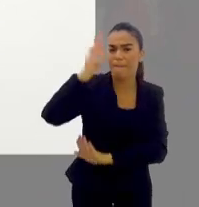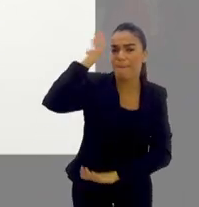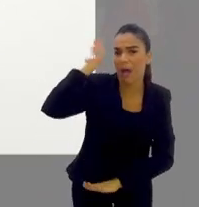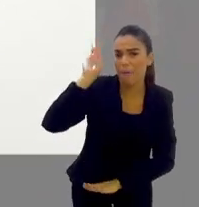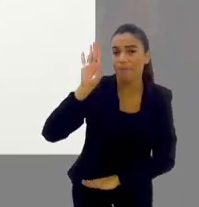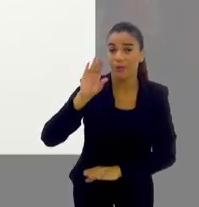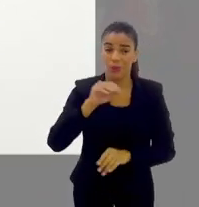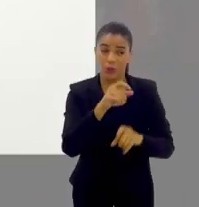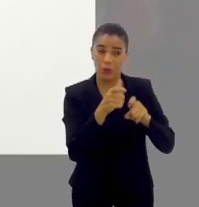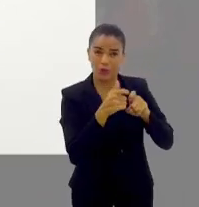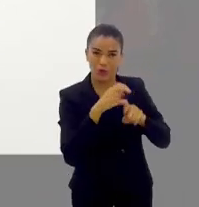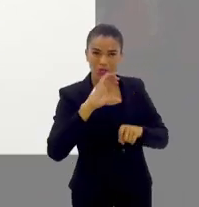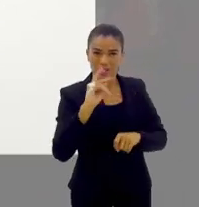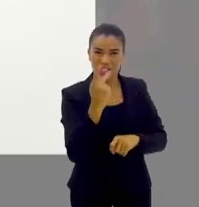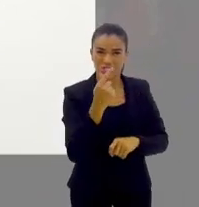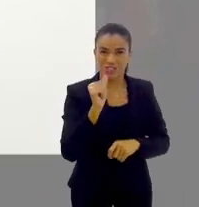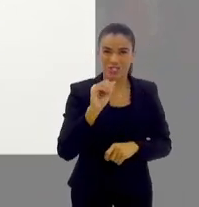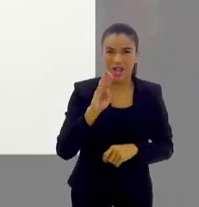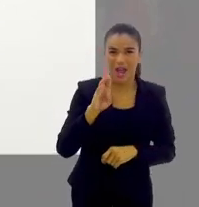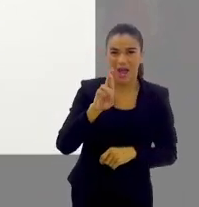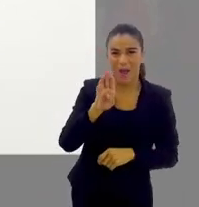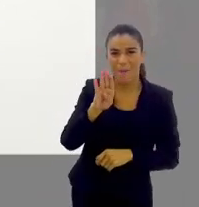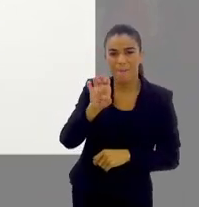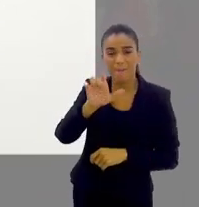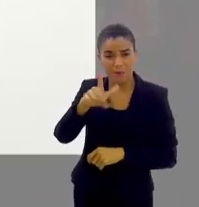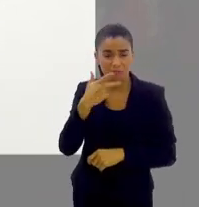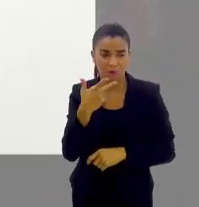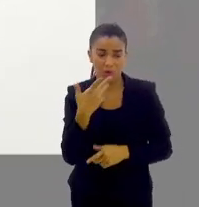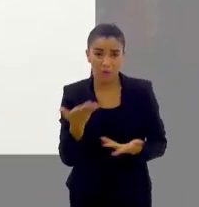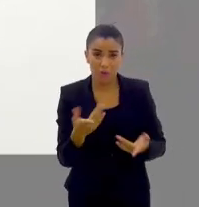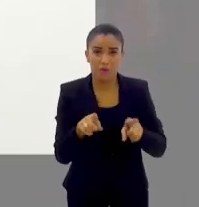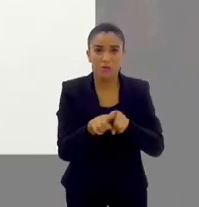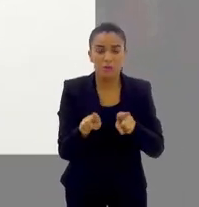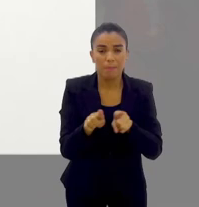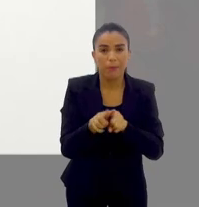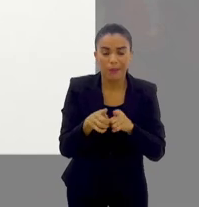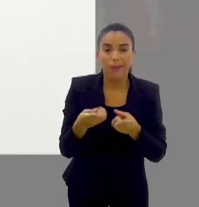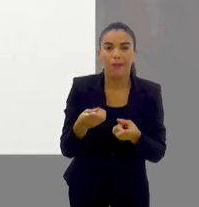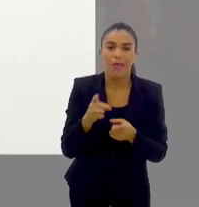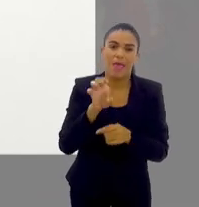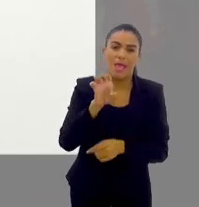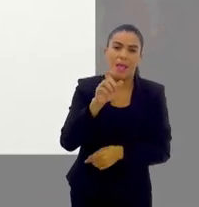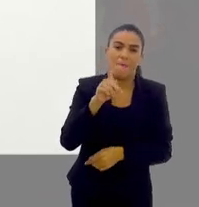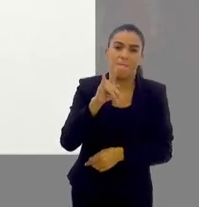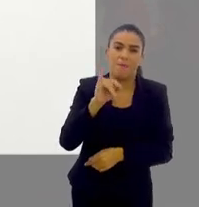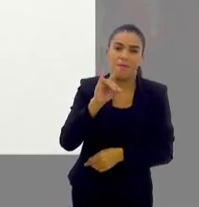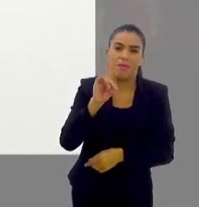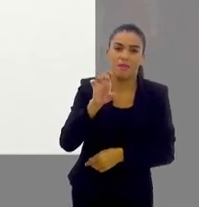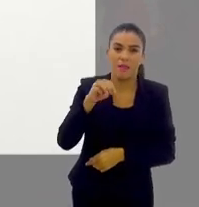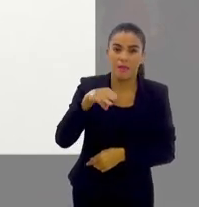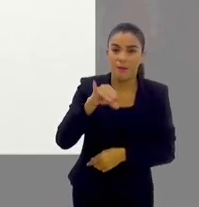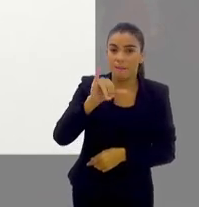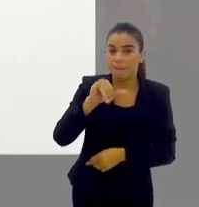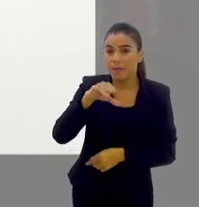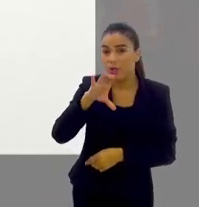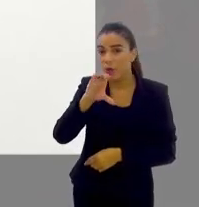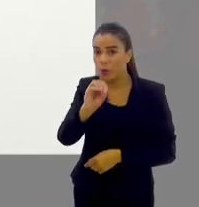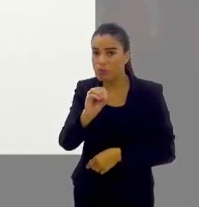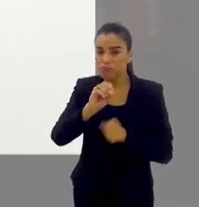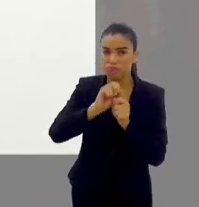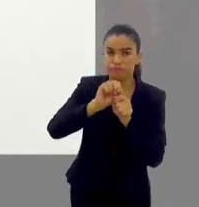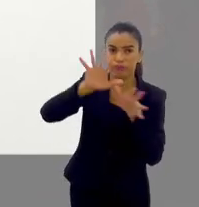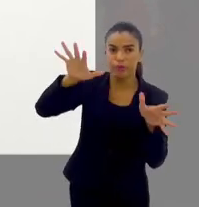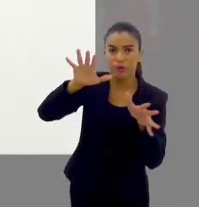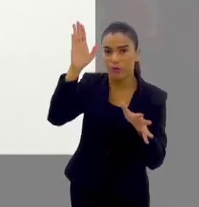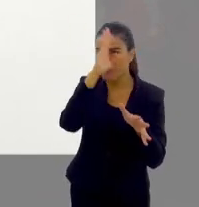e, como o Dr. Charbon falou, voltando a ter índice de epidemia, né? Epidêmicos. Então, assim, o que